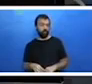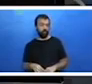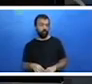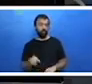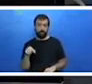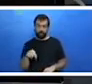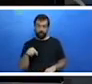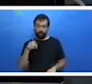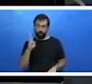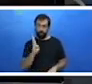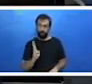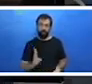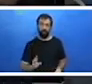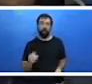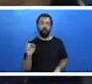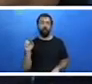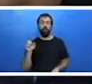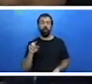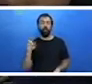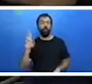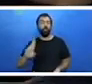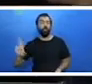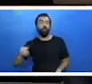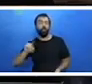Nós aqui no Brasil usamos vírgula.